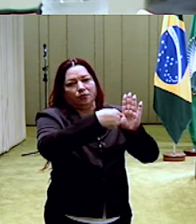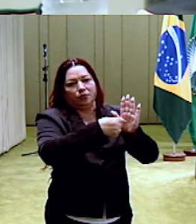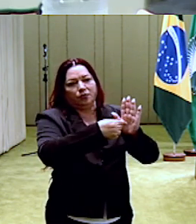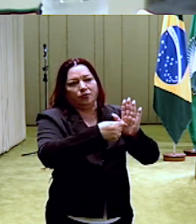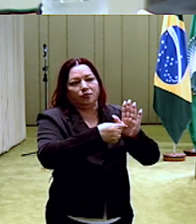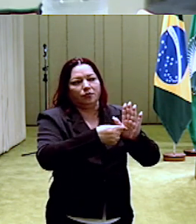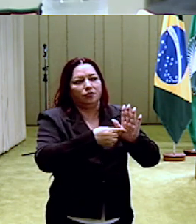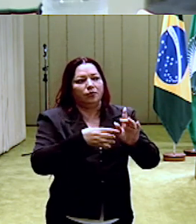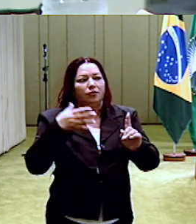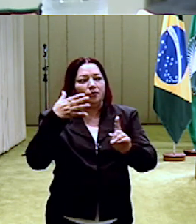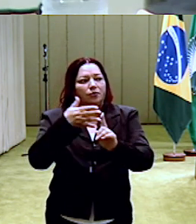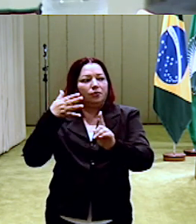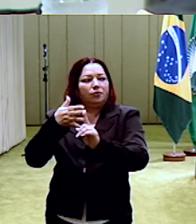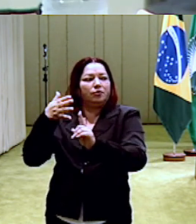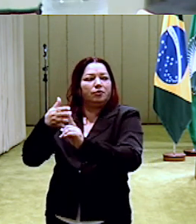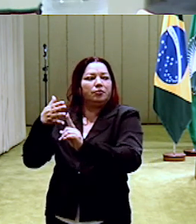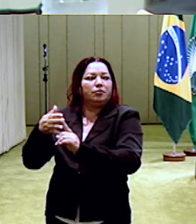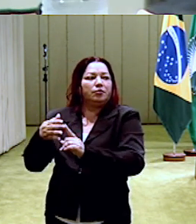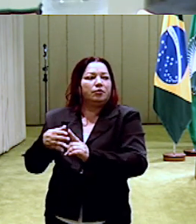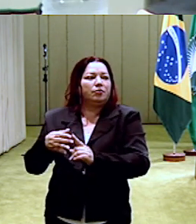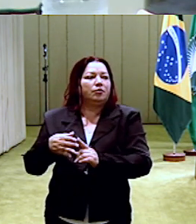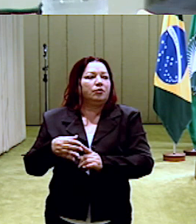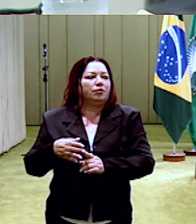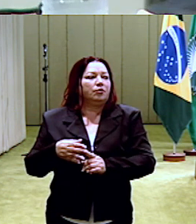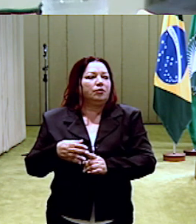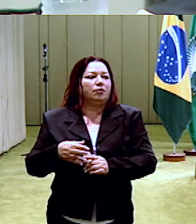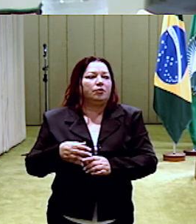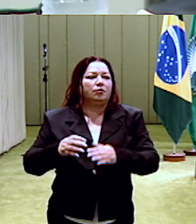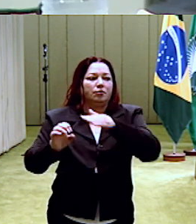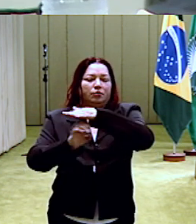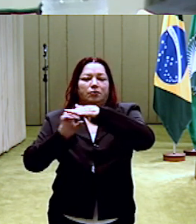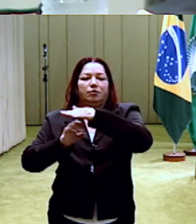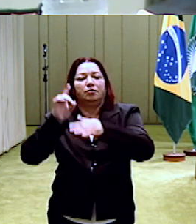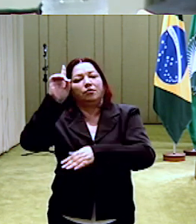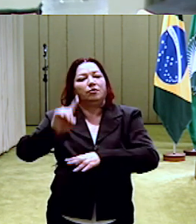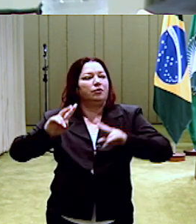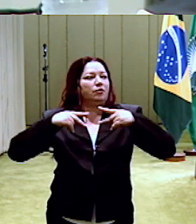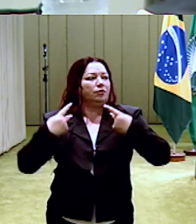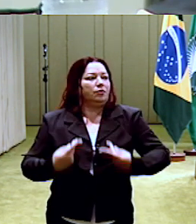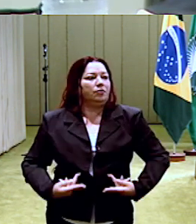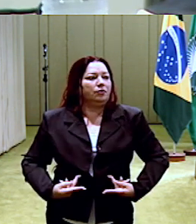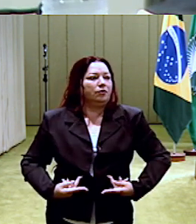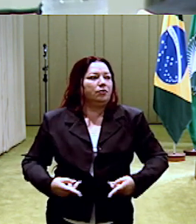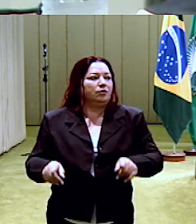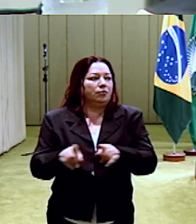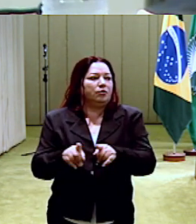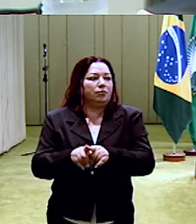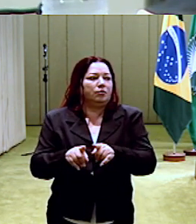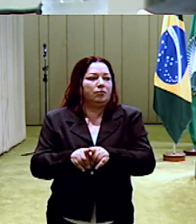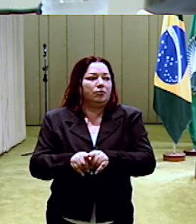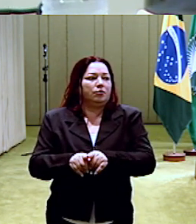disciplina diretrizes, né, estabelece diretrizes nacionais sobre empresas e direitos humanos, mas um decreto com baixa